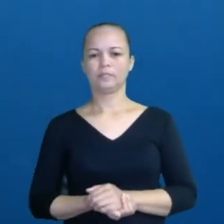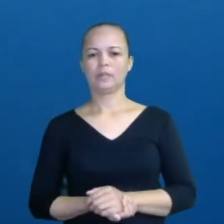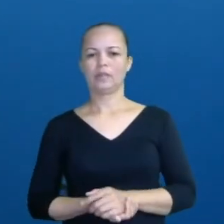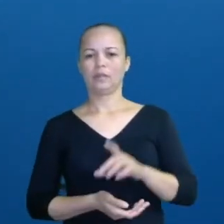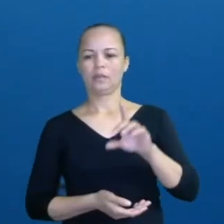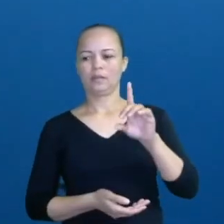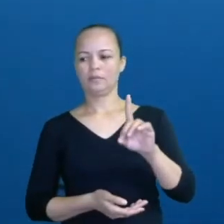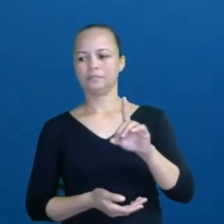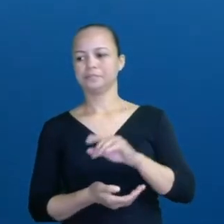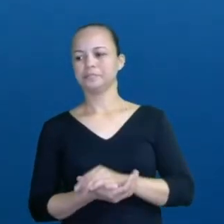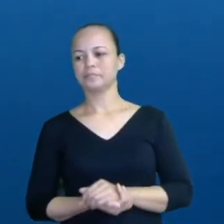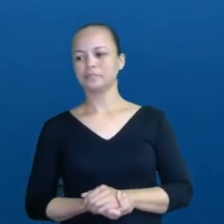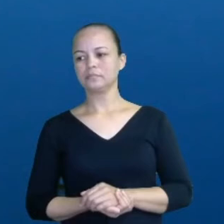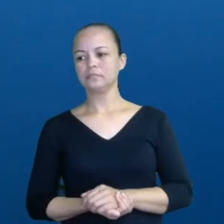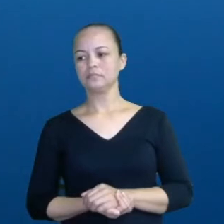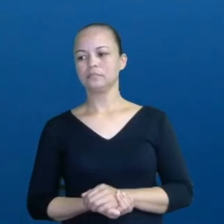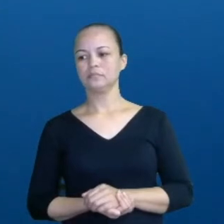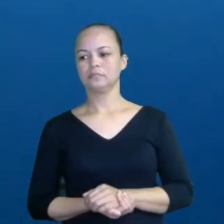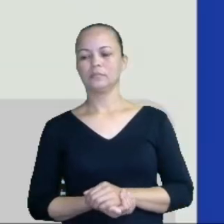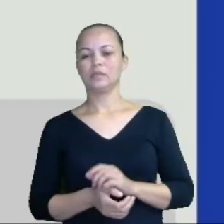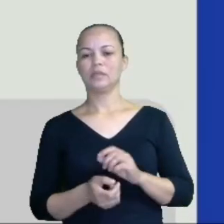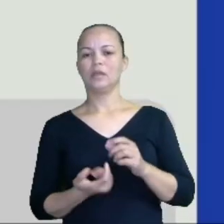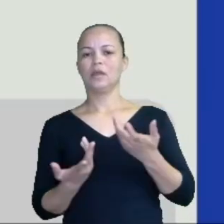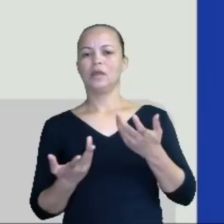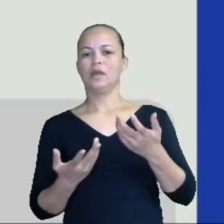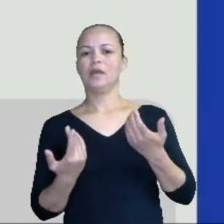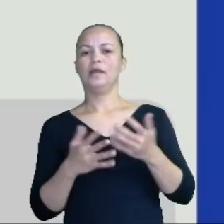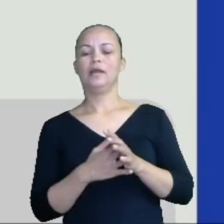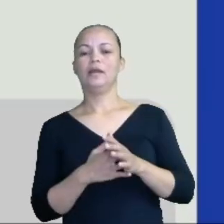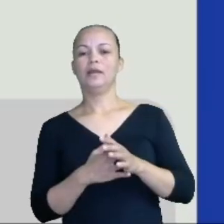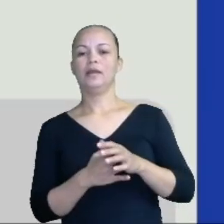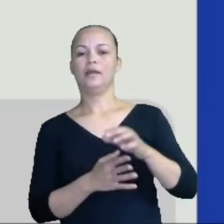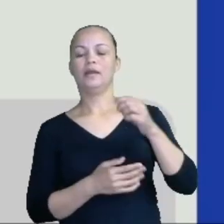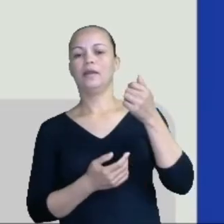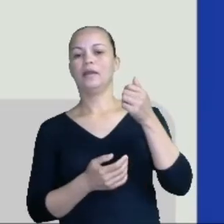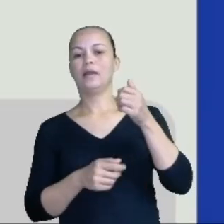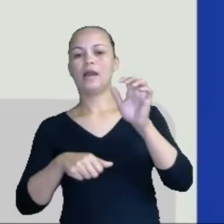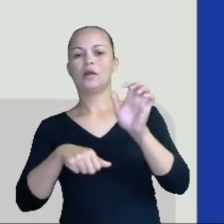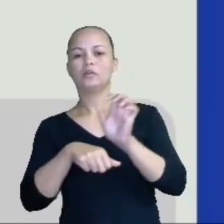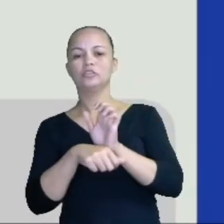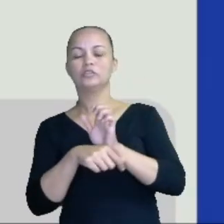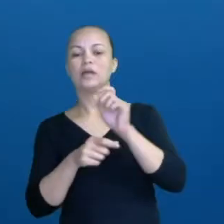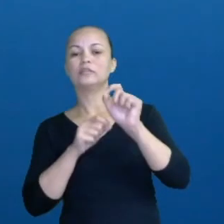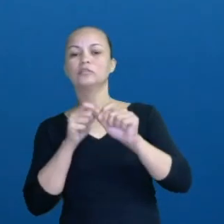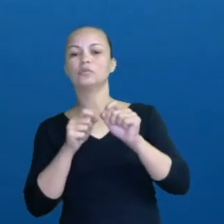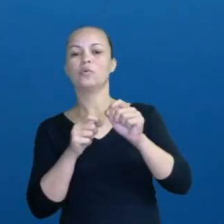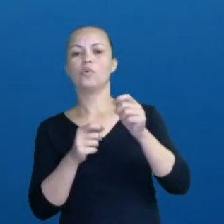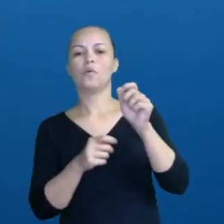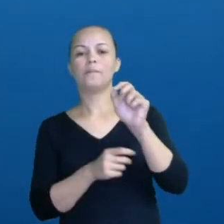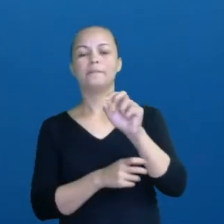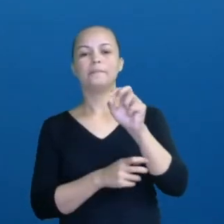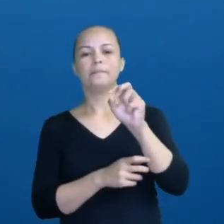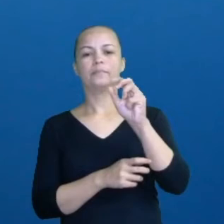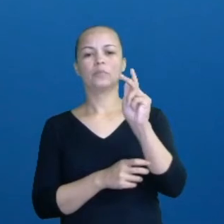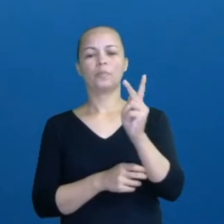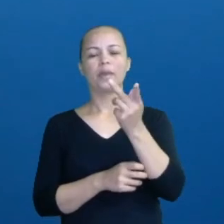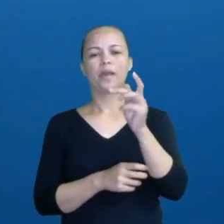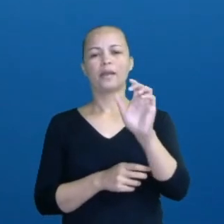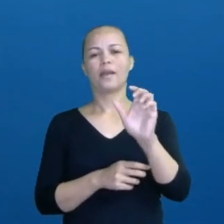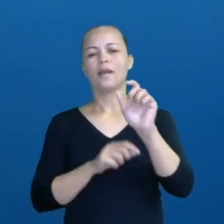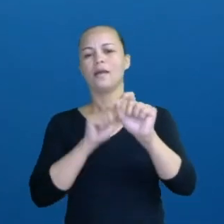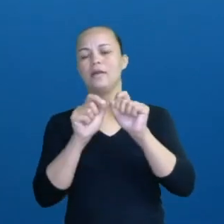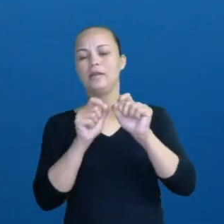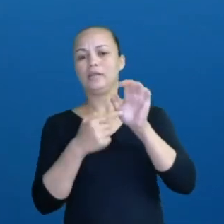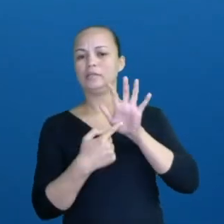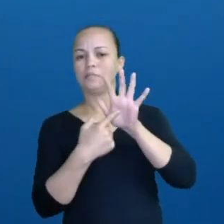Letra D. Minas Gerais realiza muitas pesquisas educacionais. O sujeito dessa frase, ele é formado por